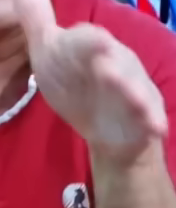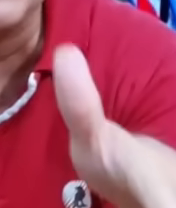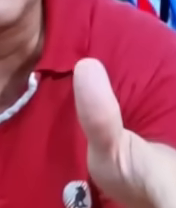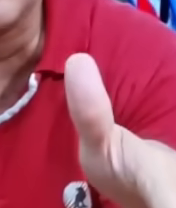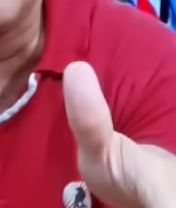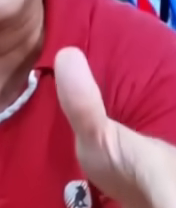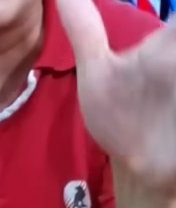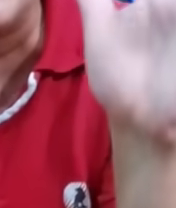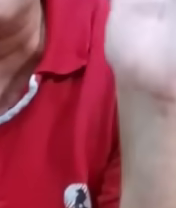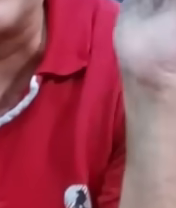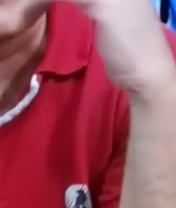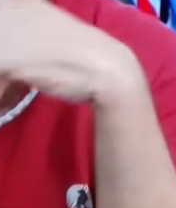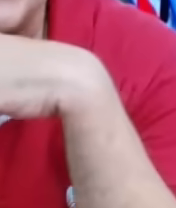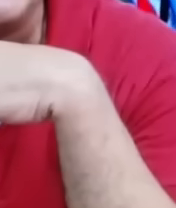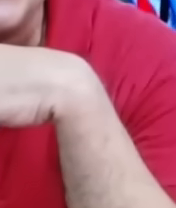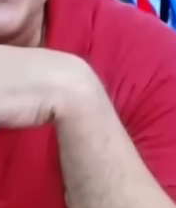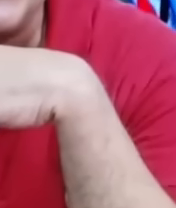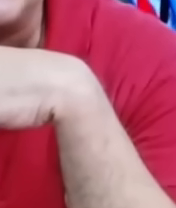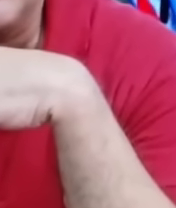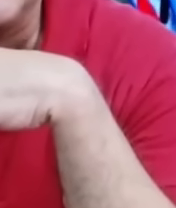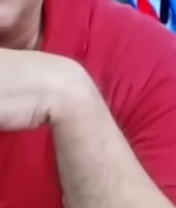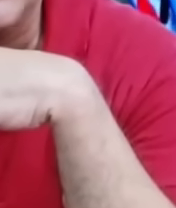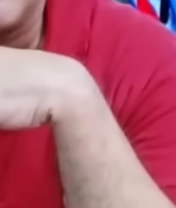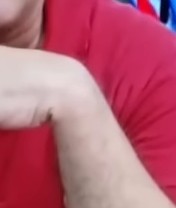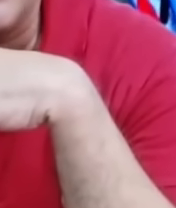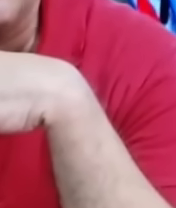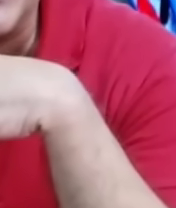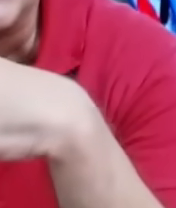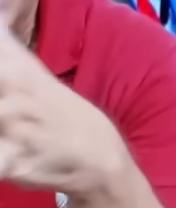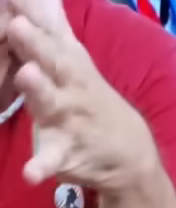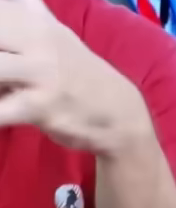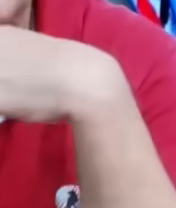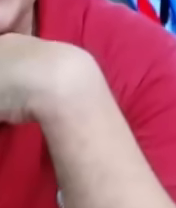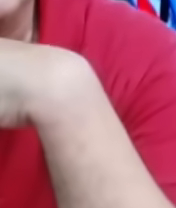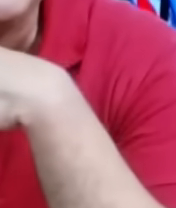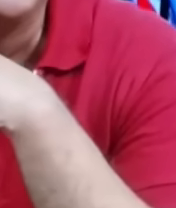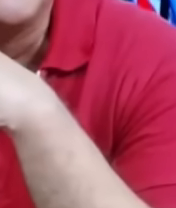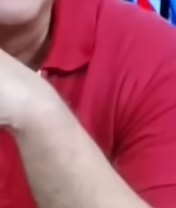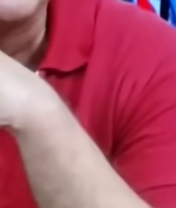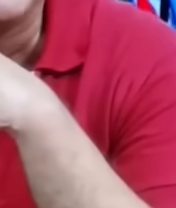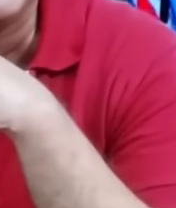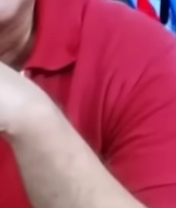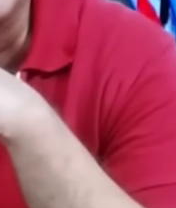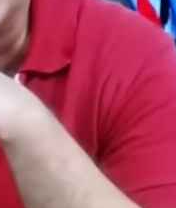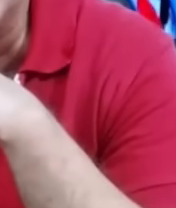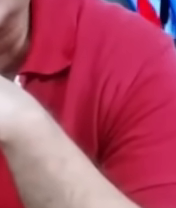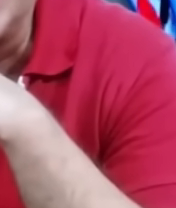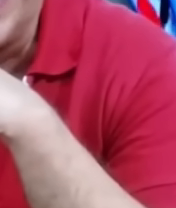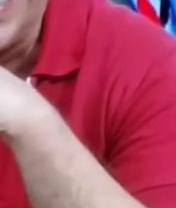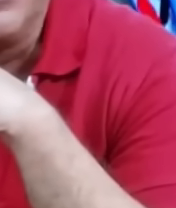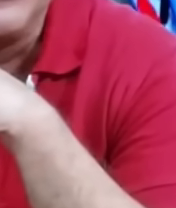like, deixa seu comentário e passe adiante. Voltamos a qualquer momento com mais um vídeo informativo durante a nossa live.